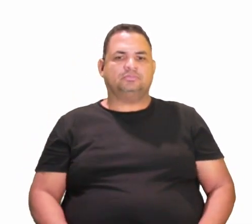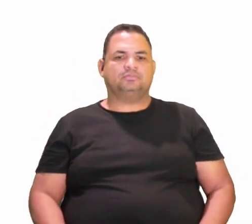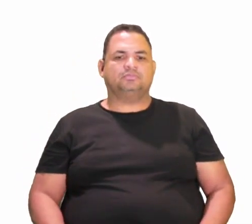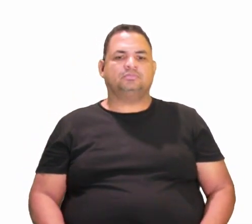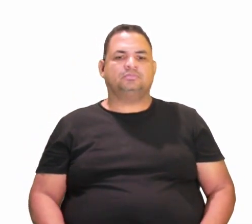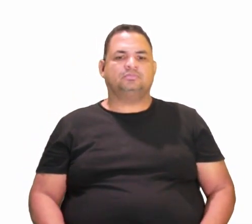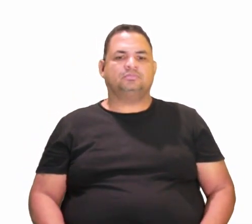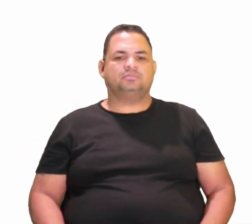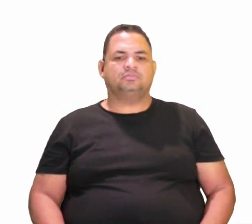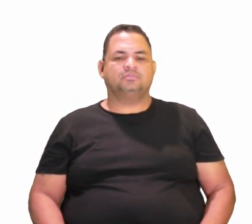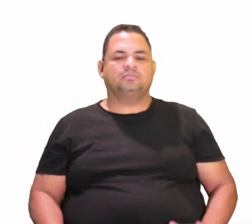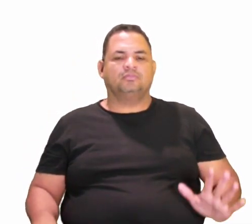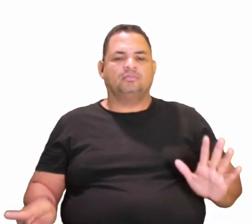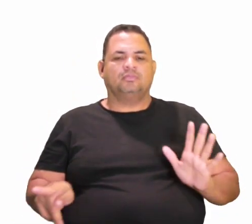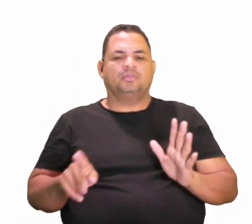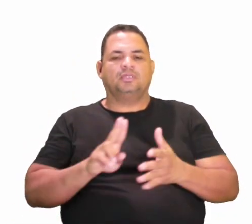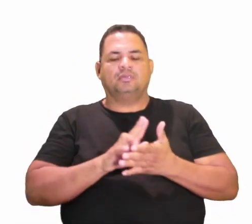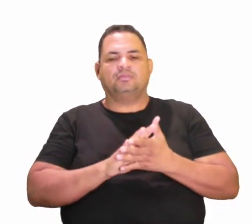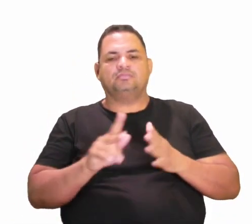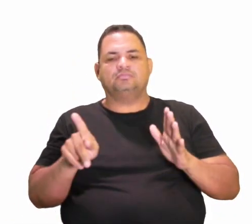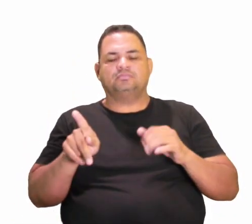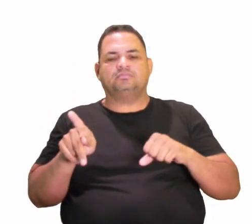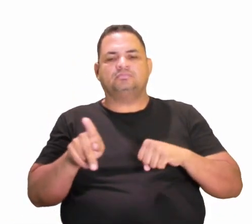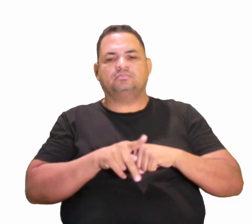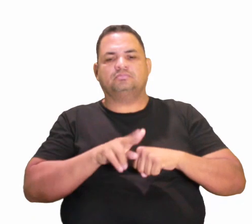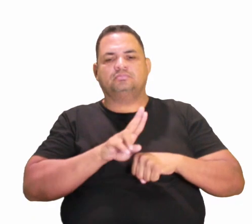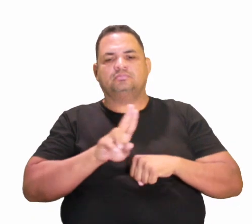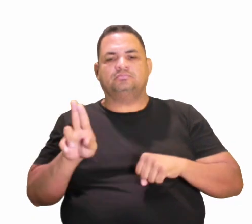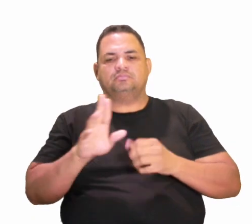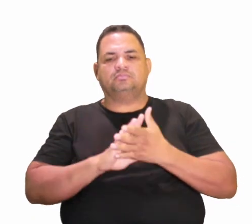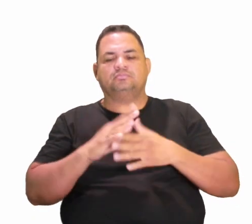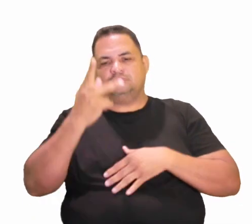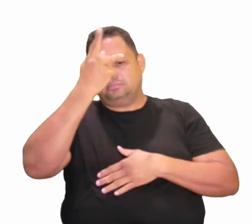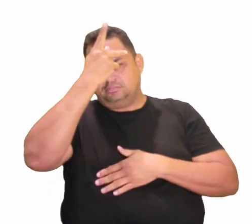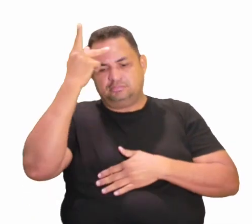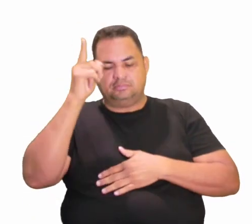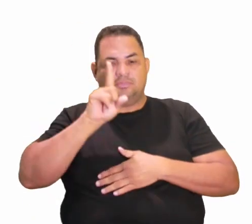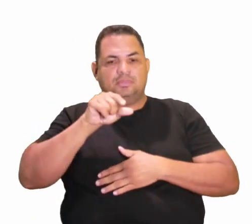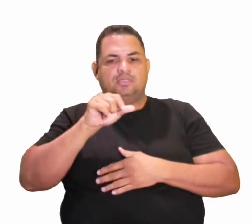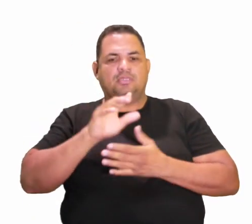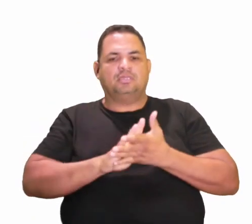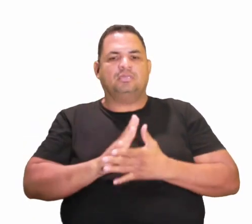é que o meu pronome pessoal com o verbo to be contraído. É o Natal.